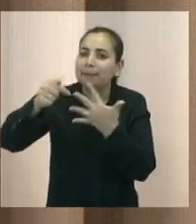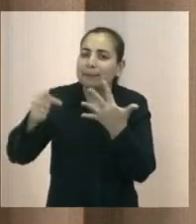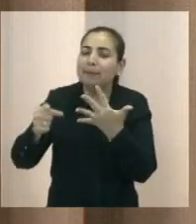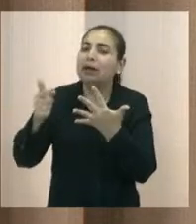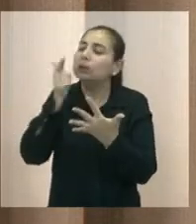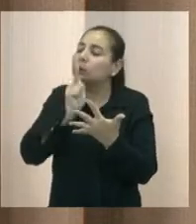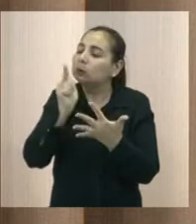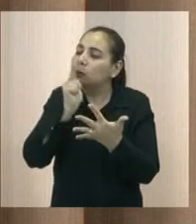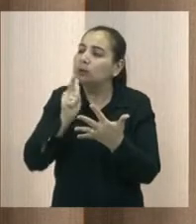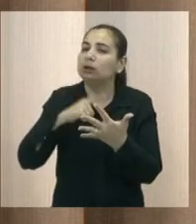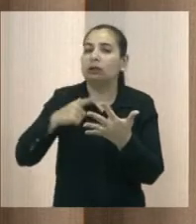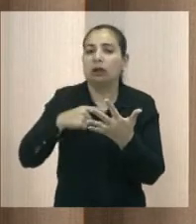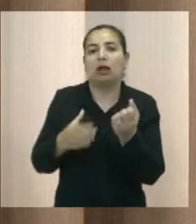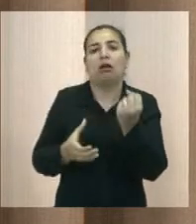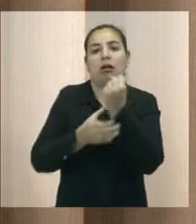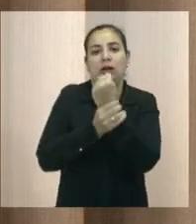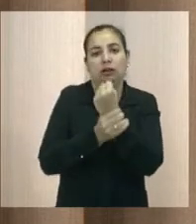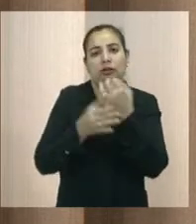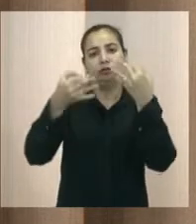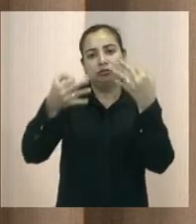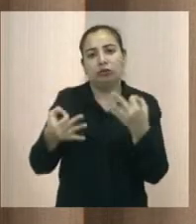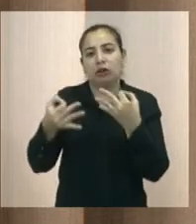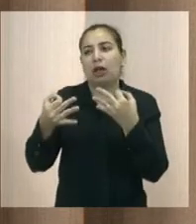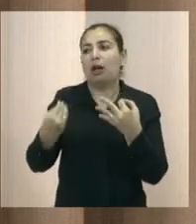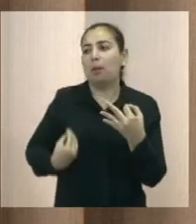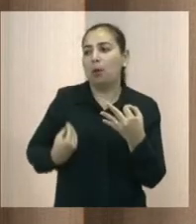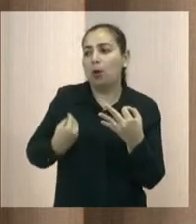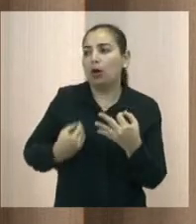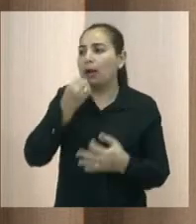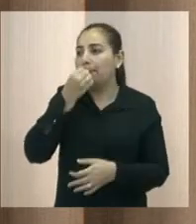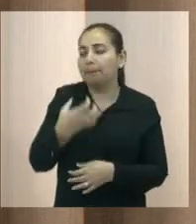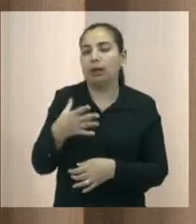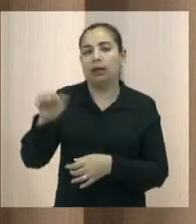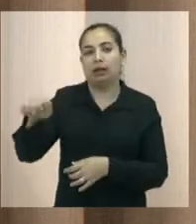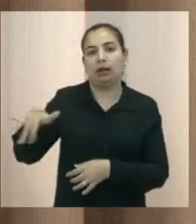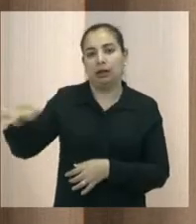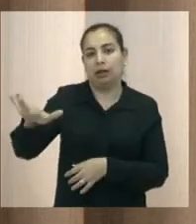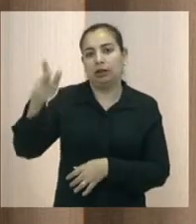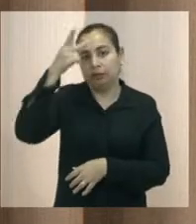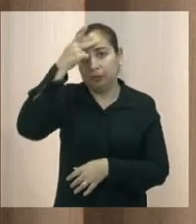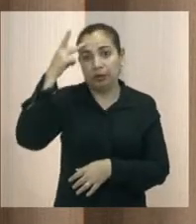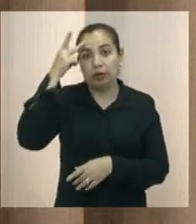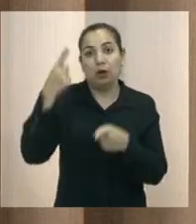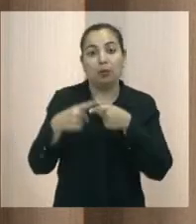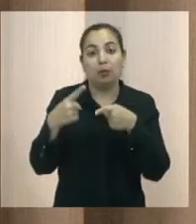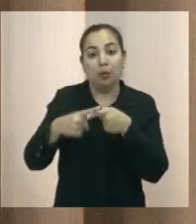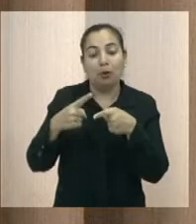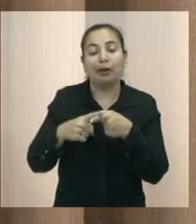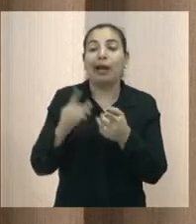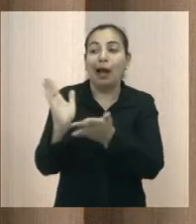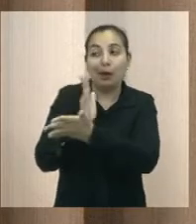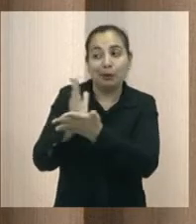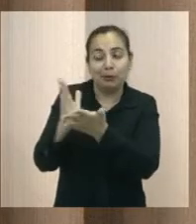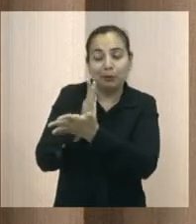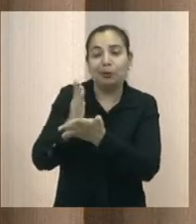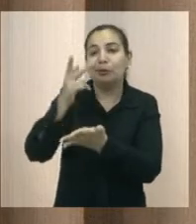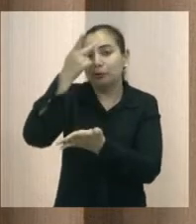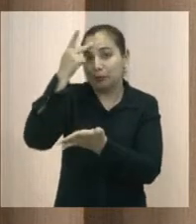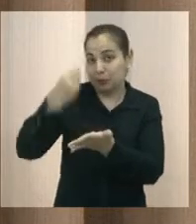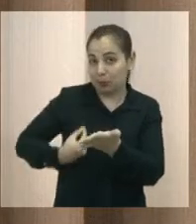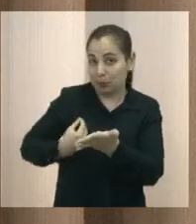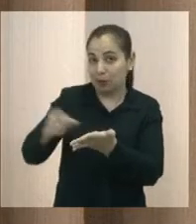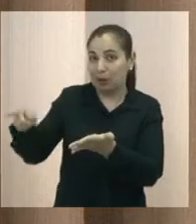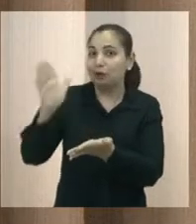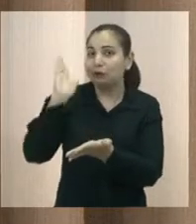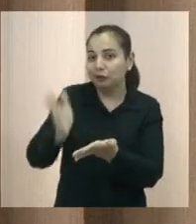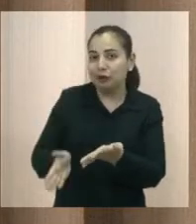executados e garantir a dignidade daquelas pessoas, porque, inclusive, alguns moradores contraíram já uma bactéria muito forte